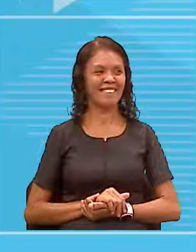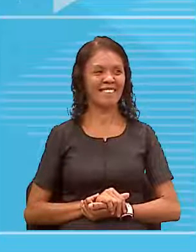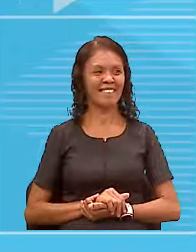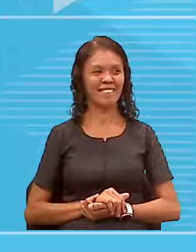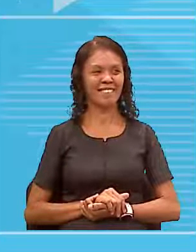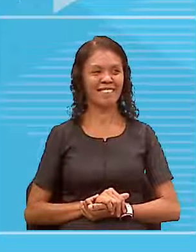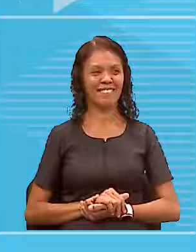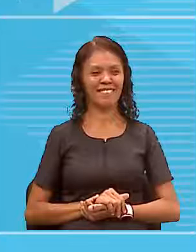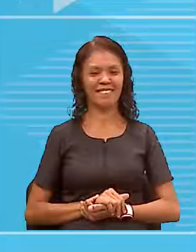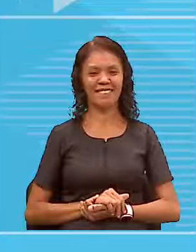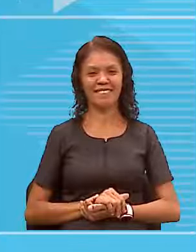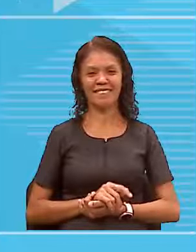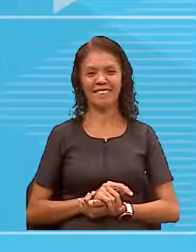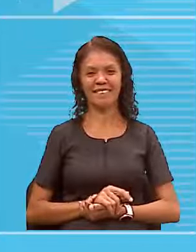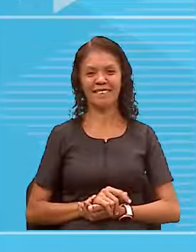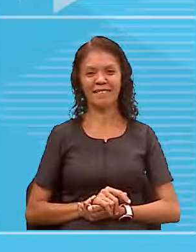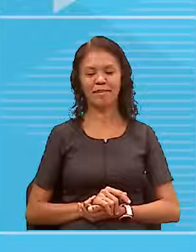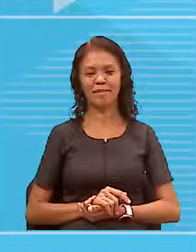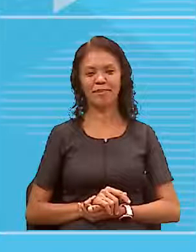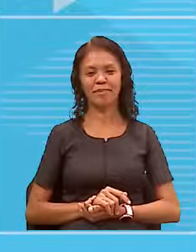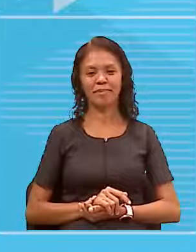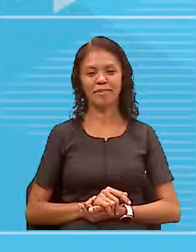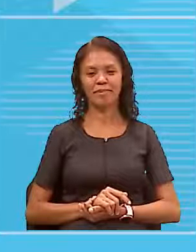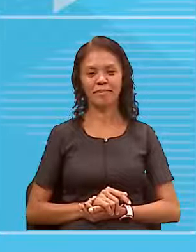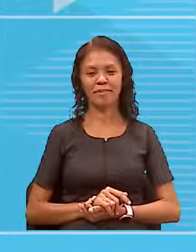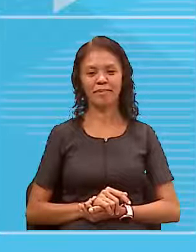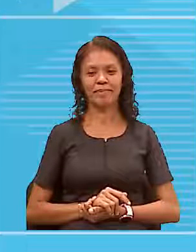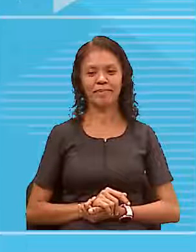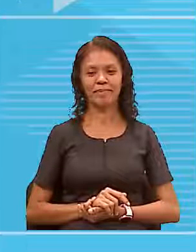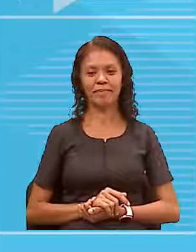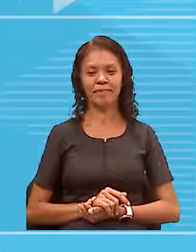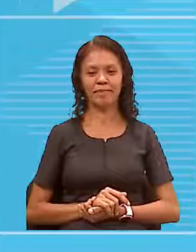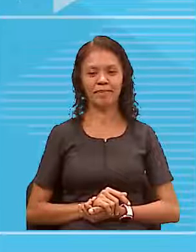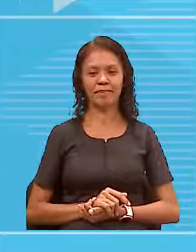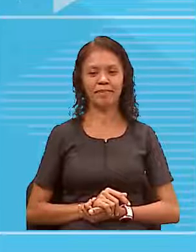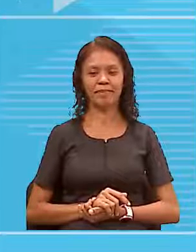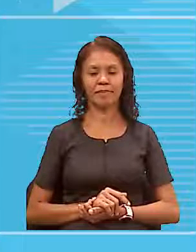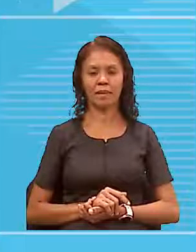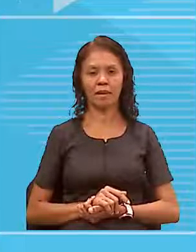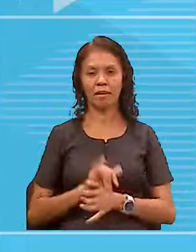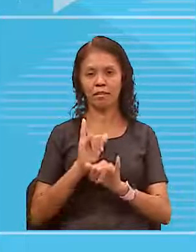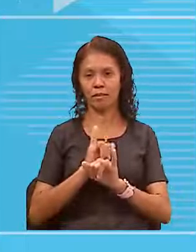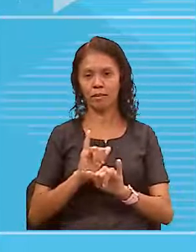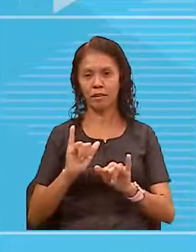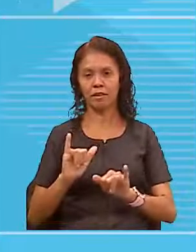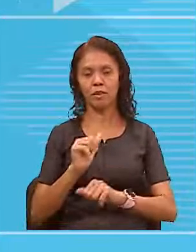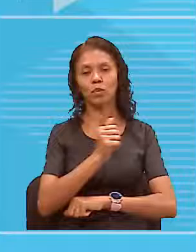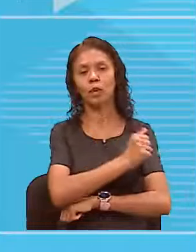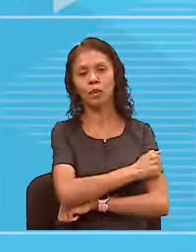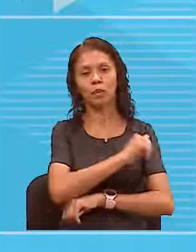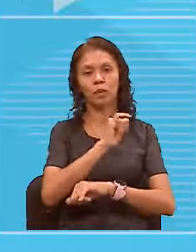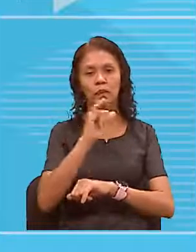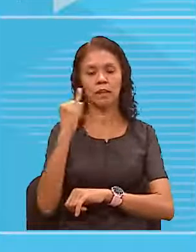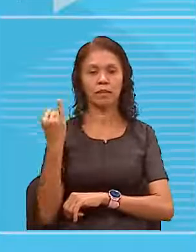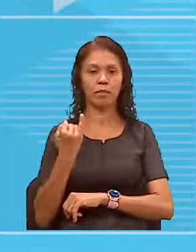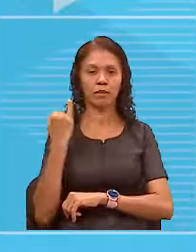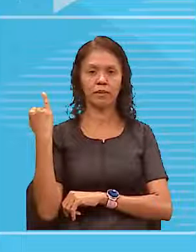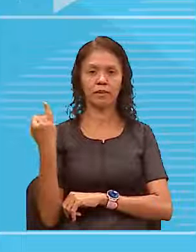Viu, Gabriel? Então, vamos lá. O que o Gabriel colocou aí é pertinente, tá? Quero que você tire